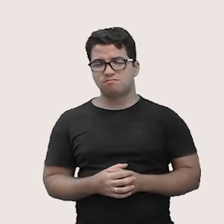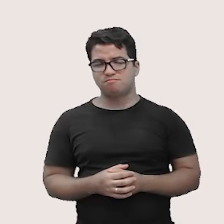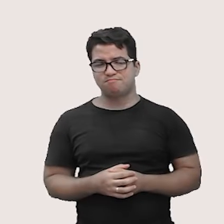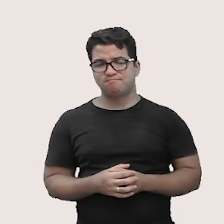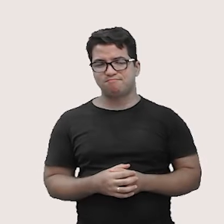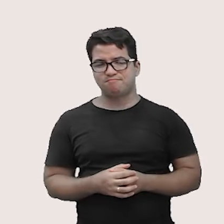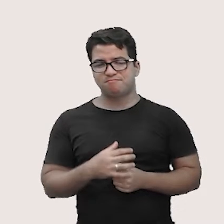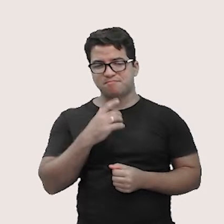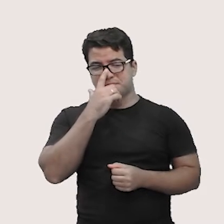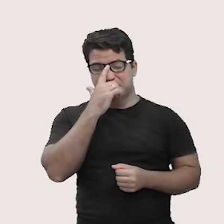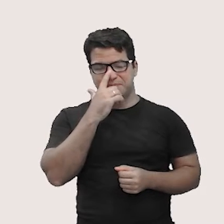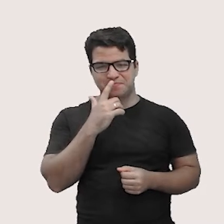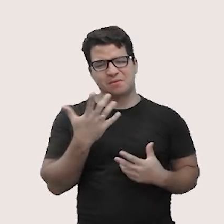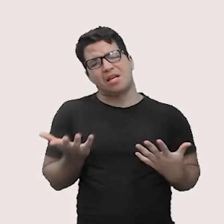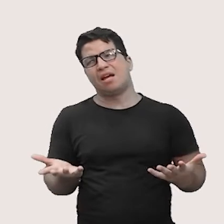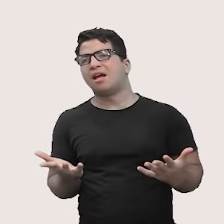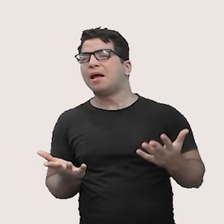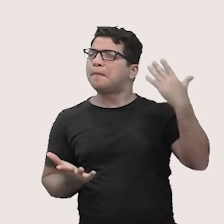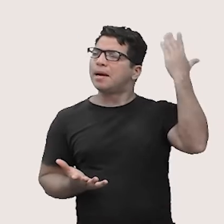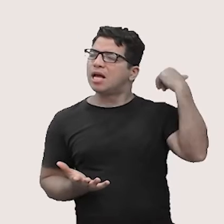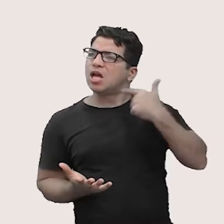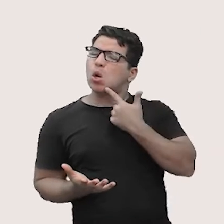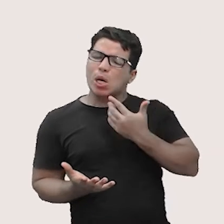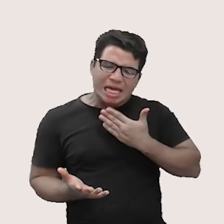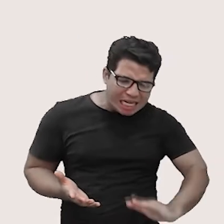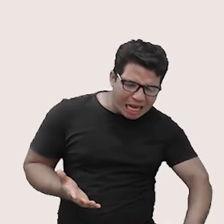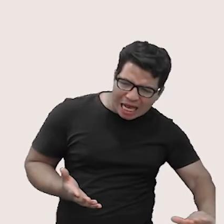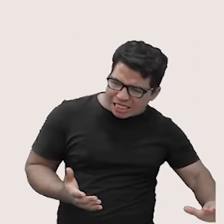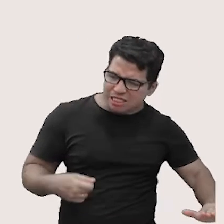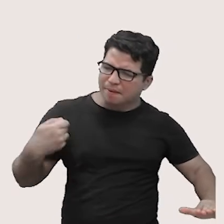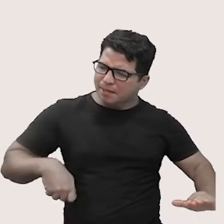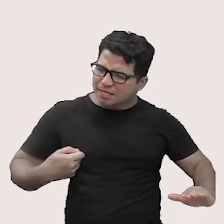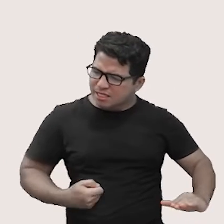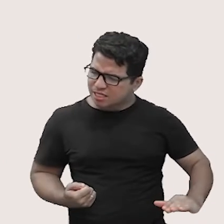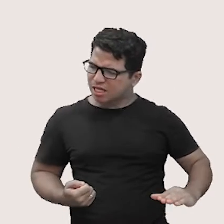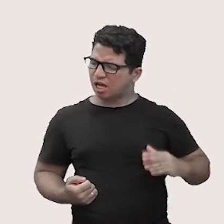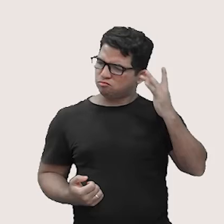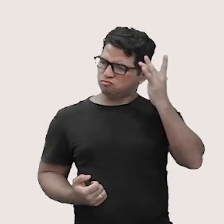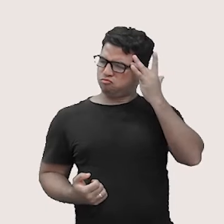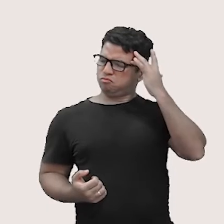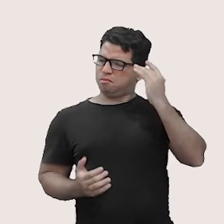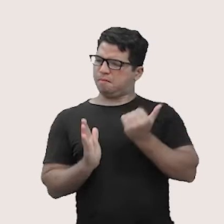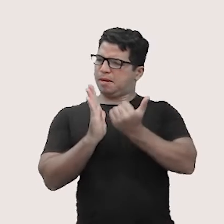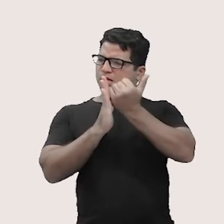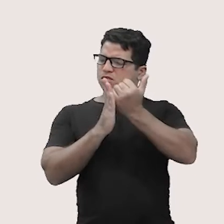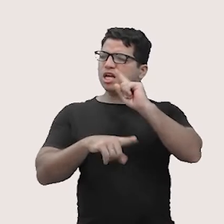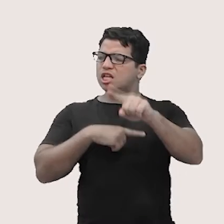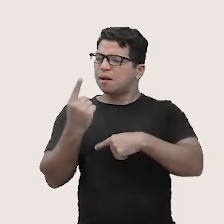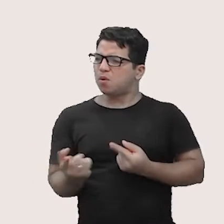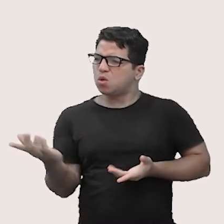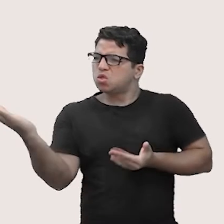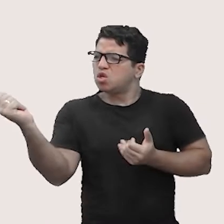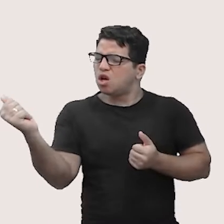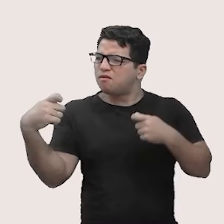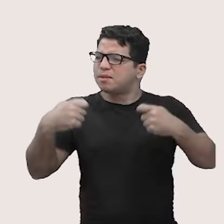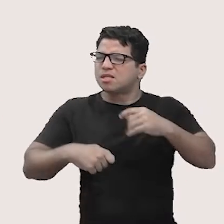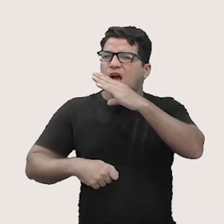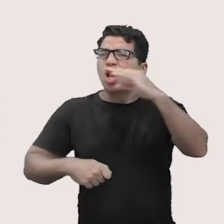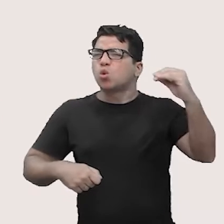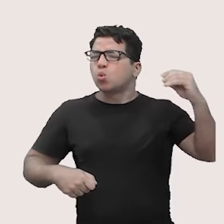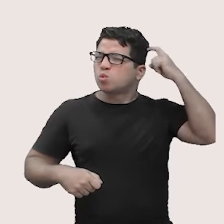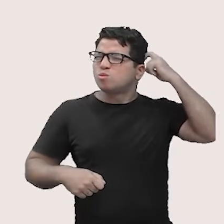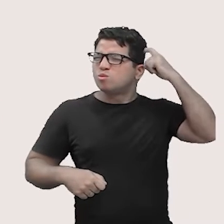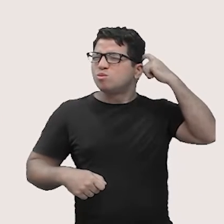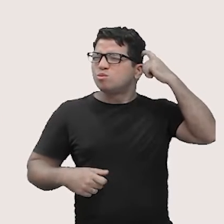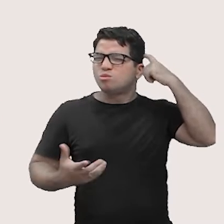ele era um grande garoto, até aí tudo certo. Quando ele completou 10 anos diziam que ele tinha que ser mais maduro, né? E quando ele